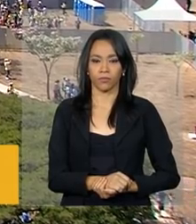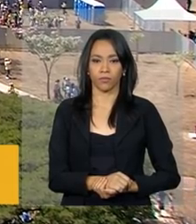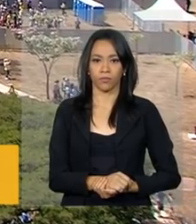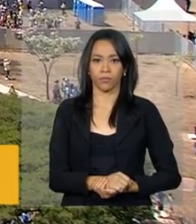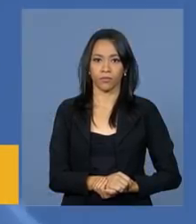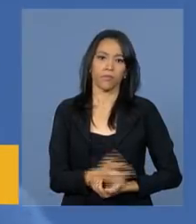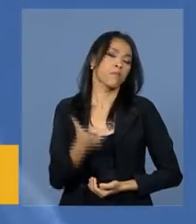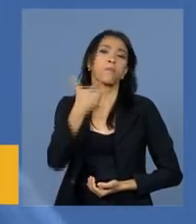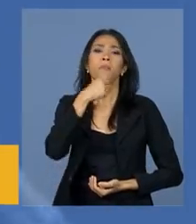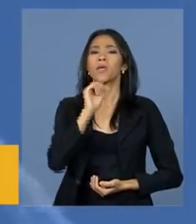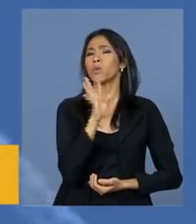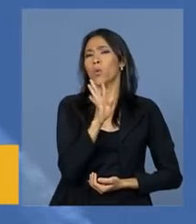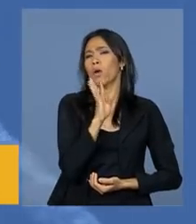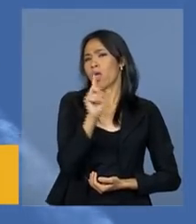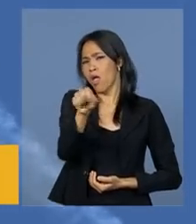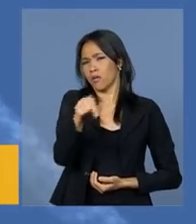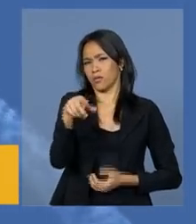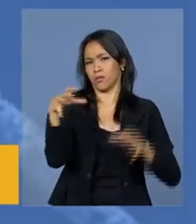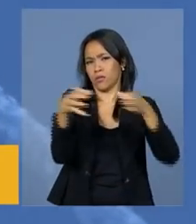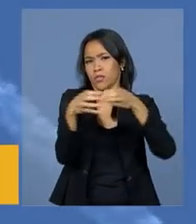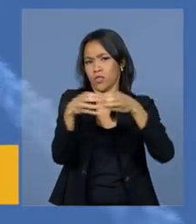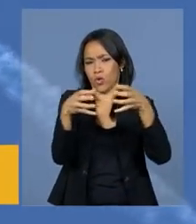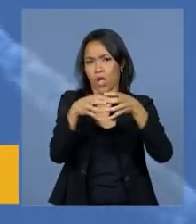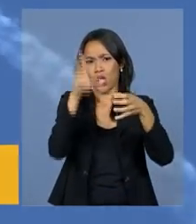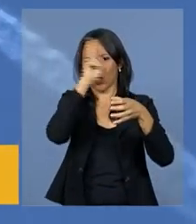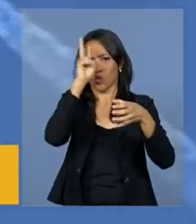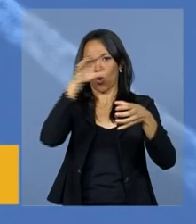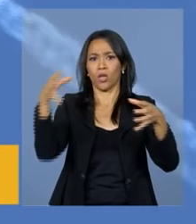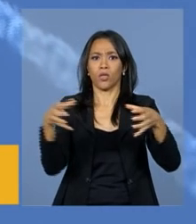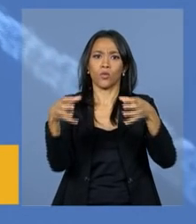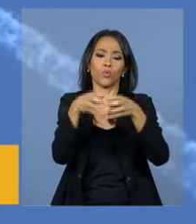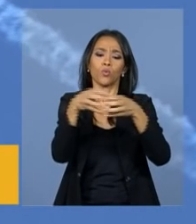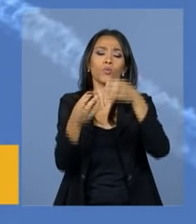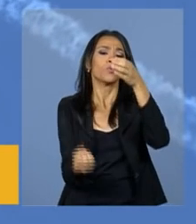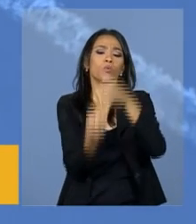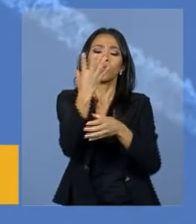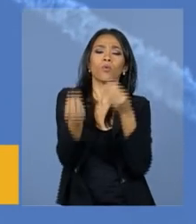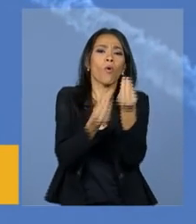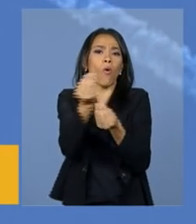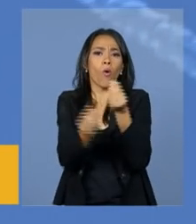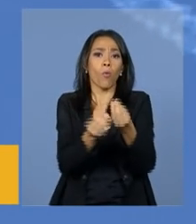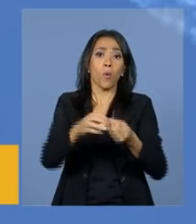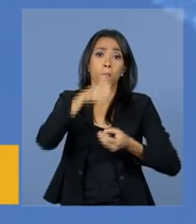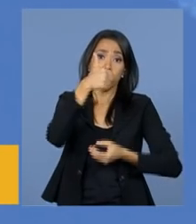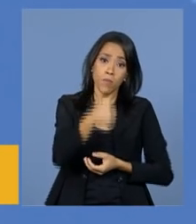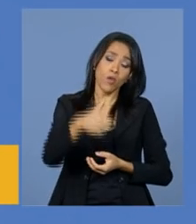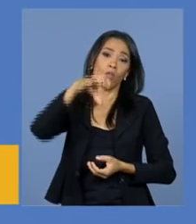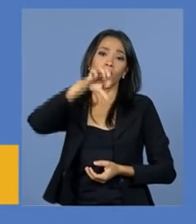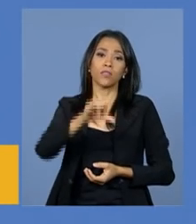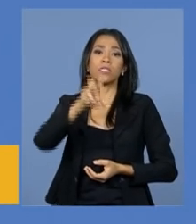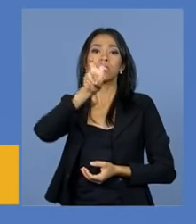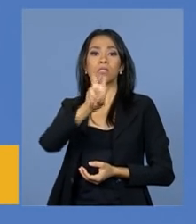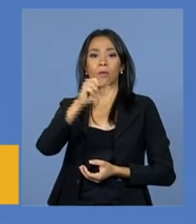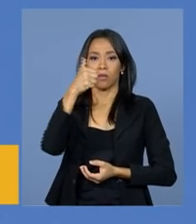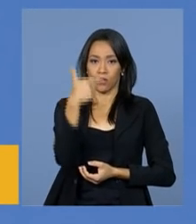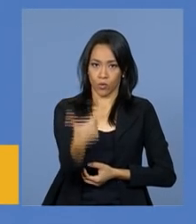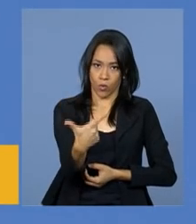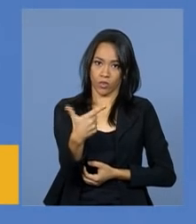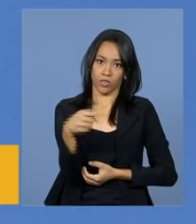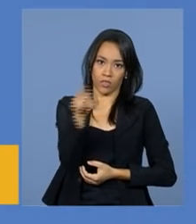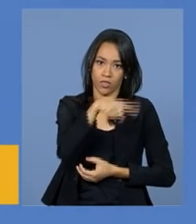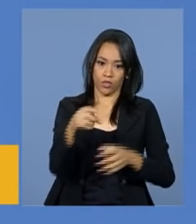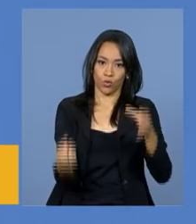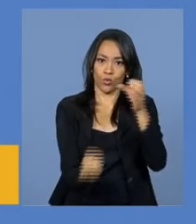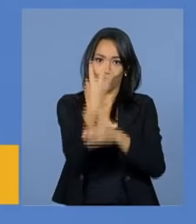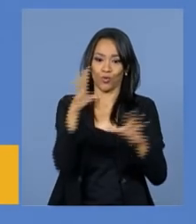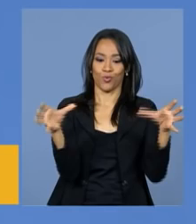Para quem não conhece a Esquadrilha da Fumaça, a história da esquadrilha, ela estreou em 1952, né? A aeronave que nós